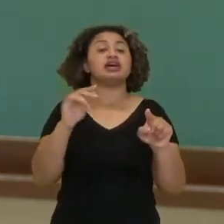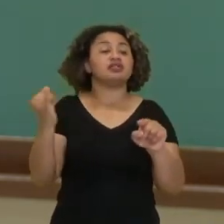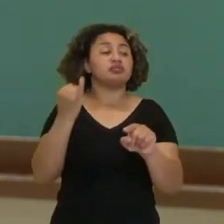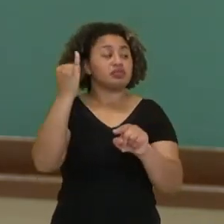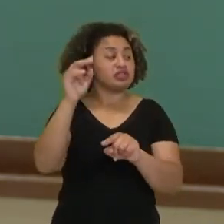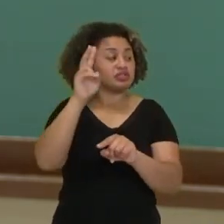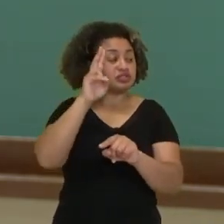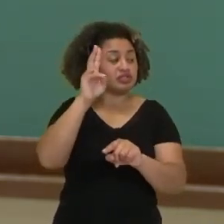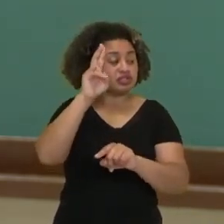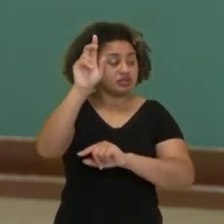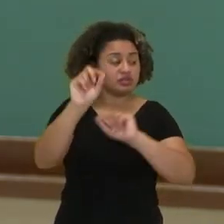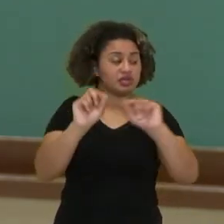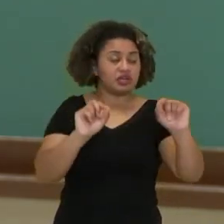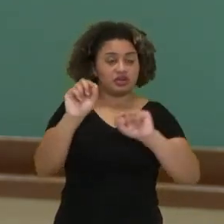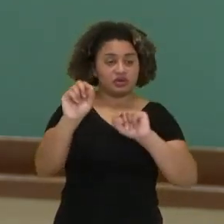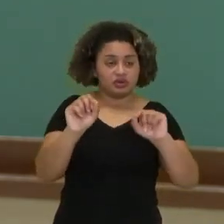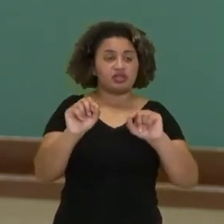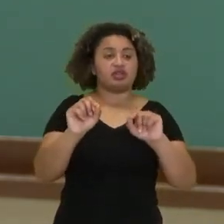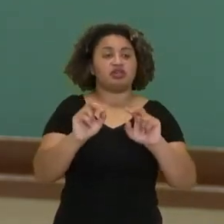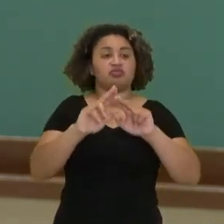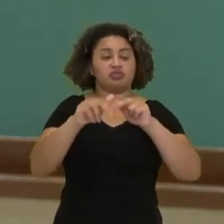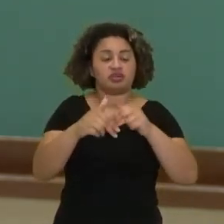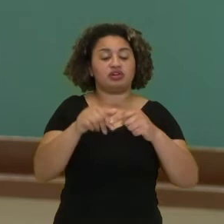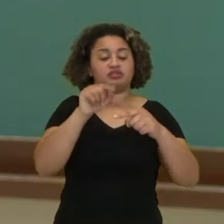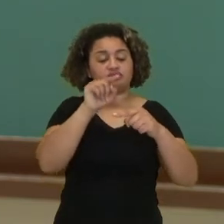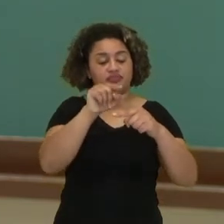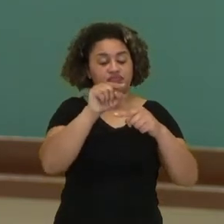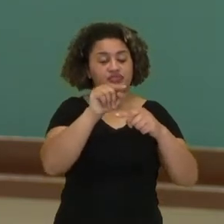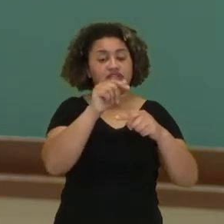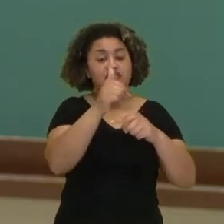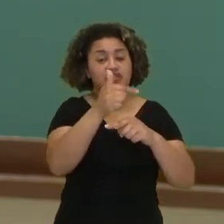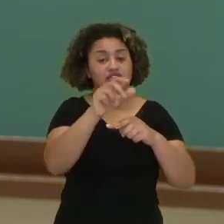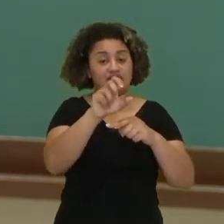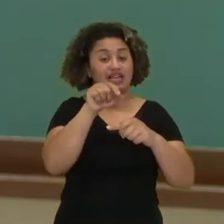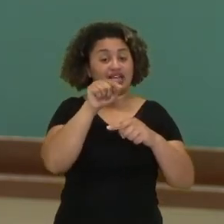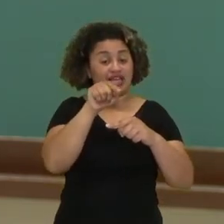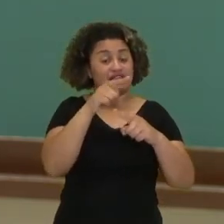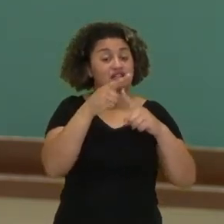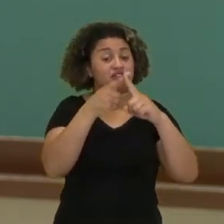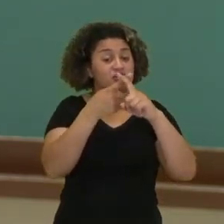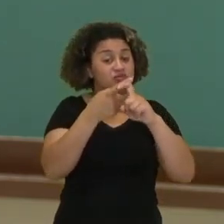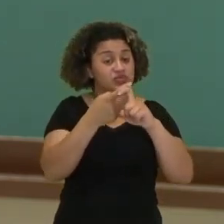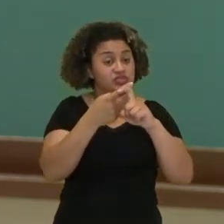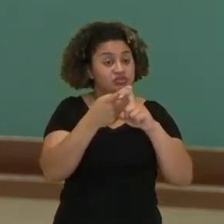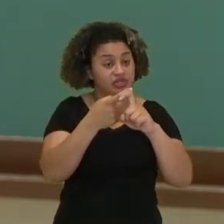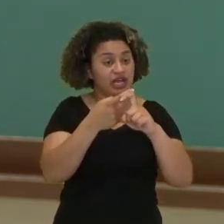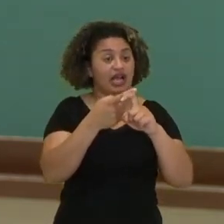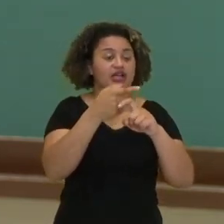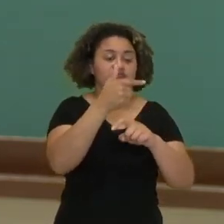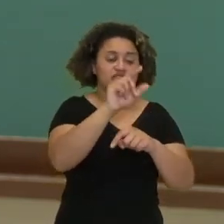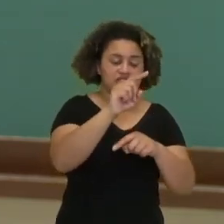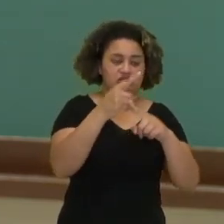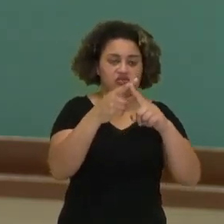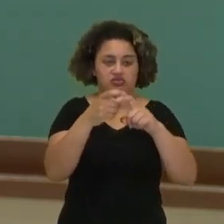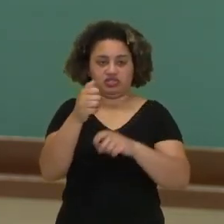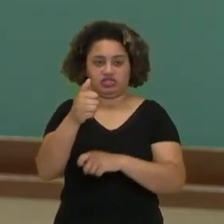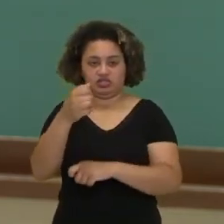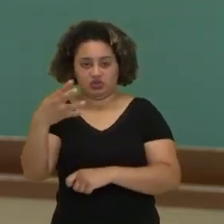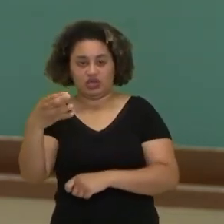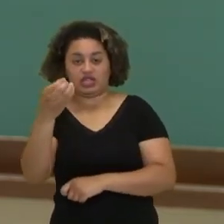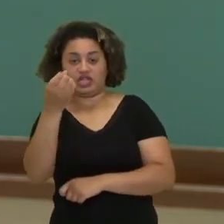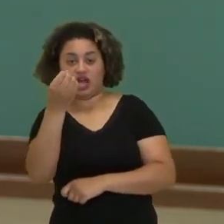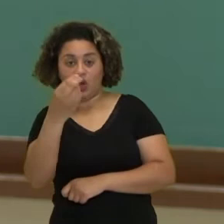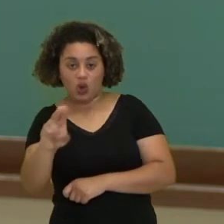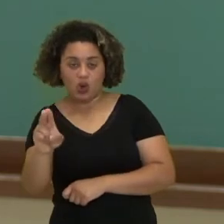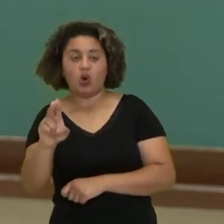esquecer que pelo de cima você sempre multiplica, né? Então, por esse 25 você sempre